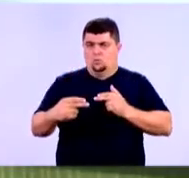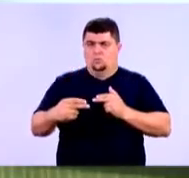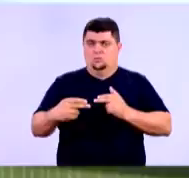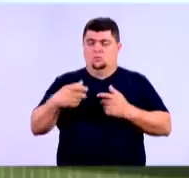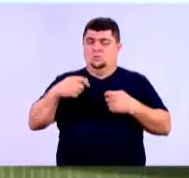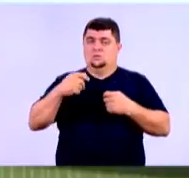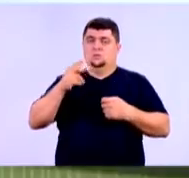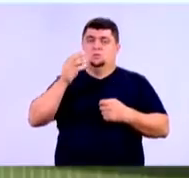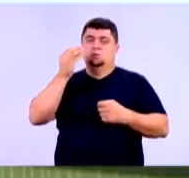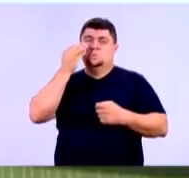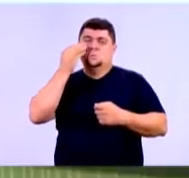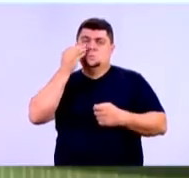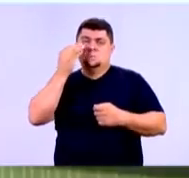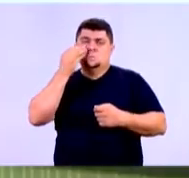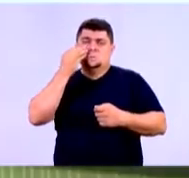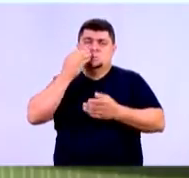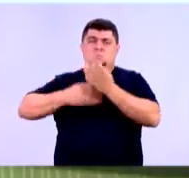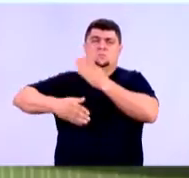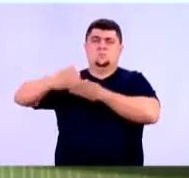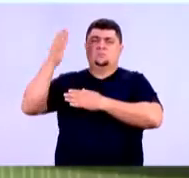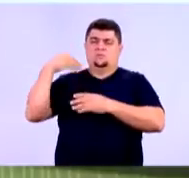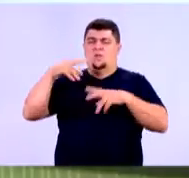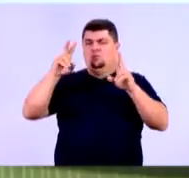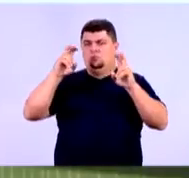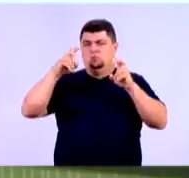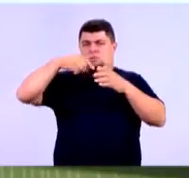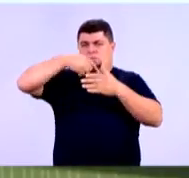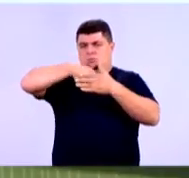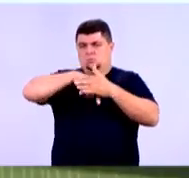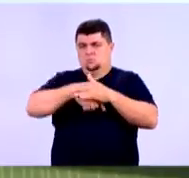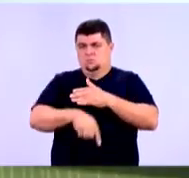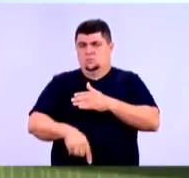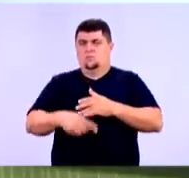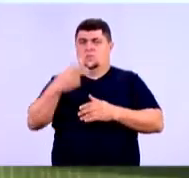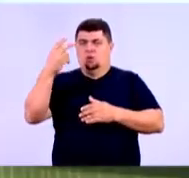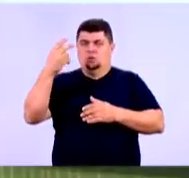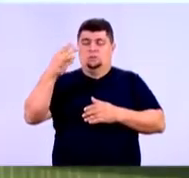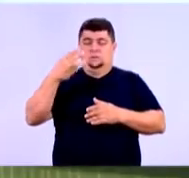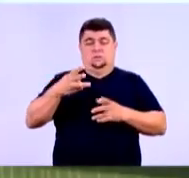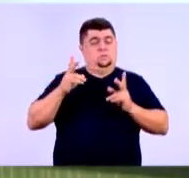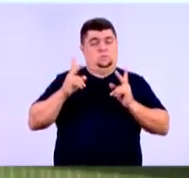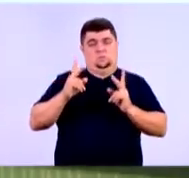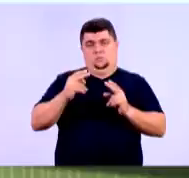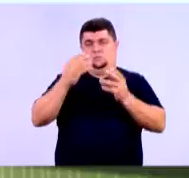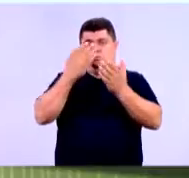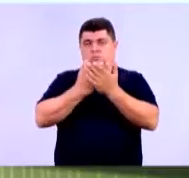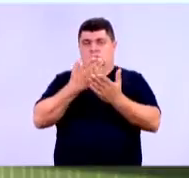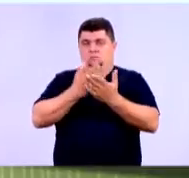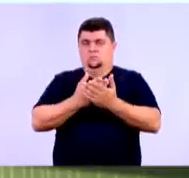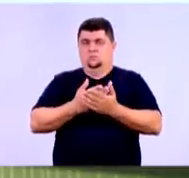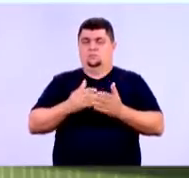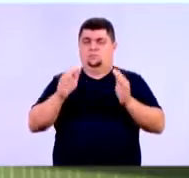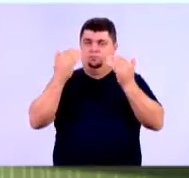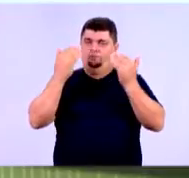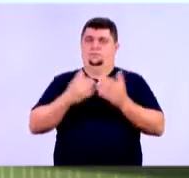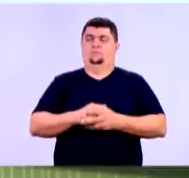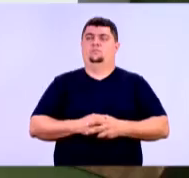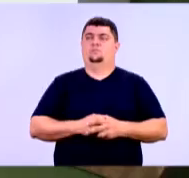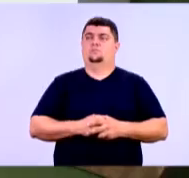sobre isso nós vamos discutir um pouquinho mais na aula de hoje e vai ser aprofundado, tanto nessa teleaula 2 quanto na teleaula 3. Fiquem atentos.